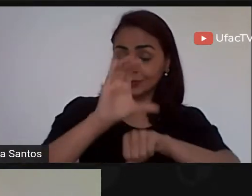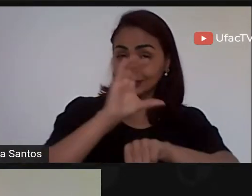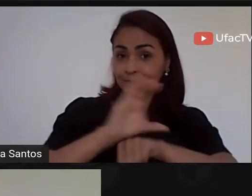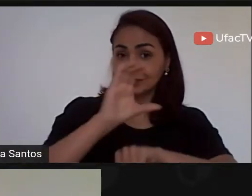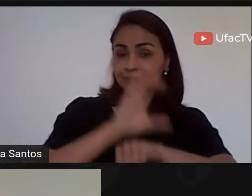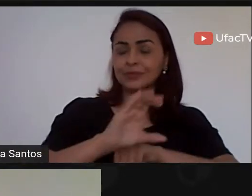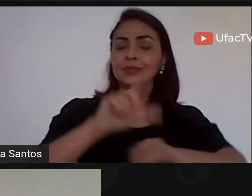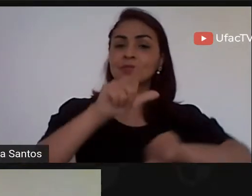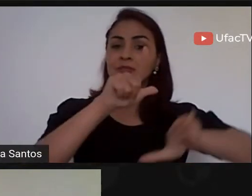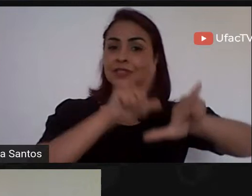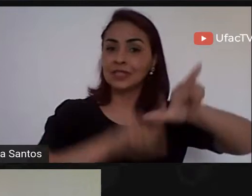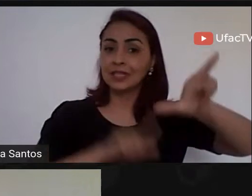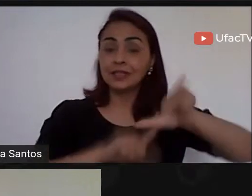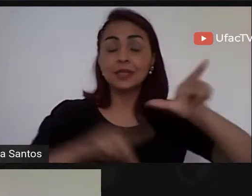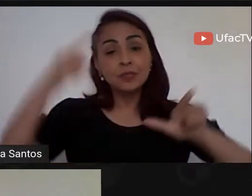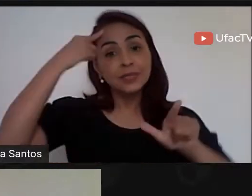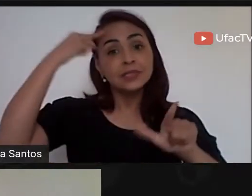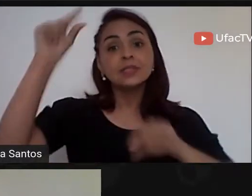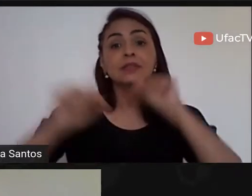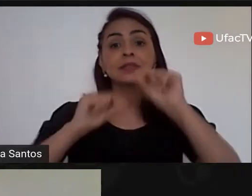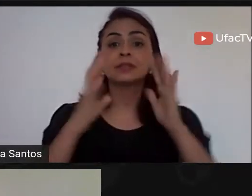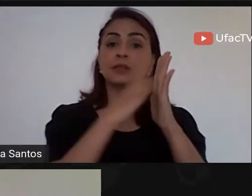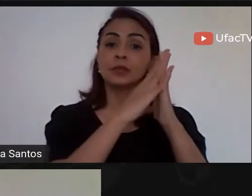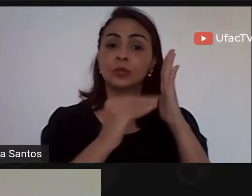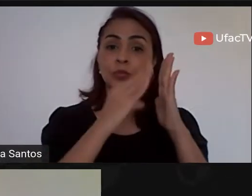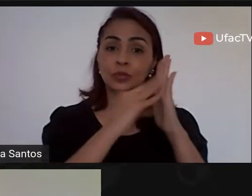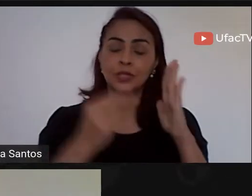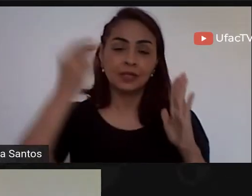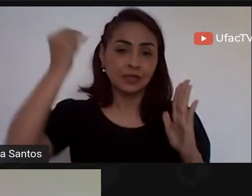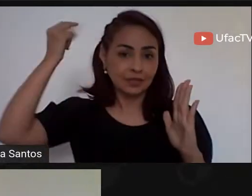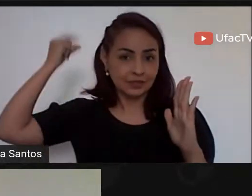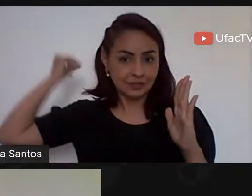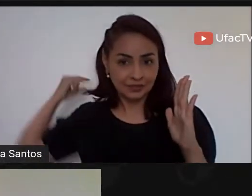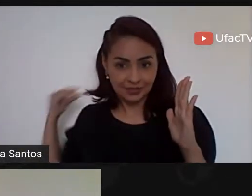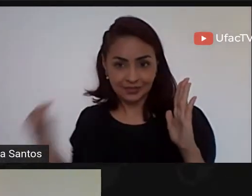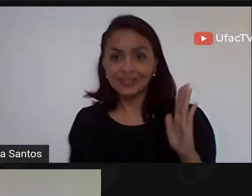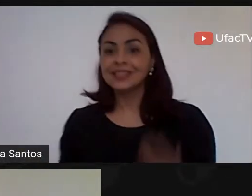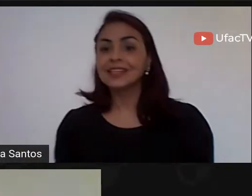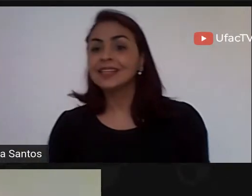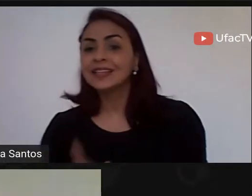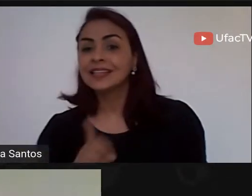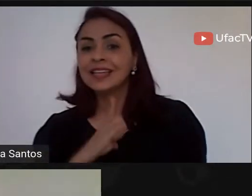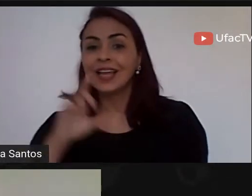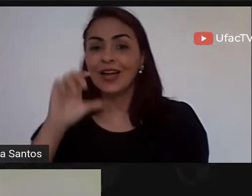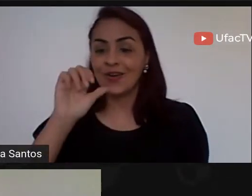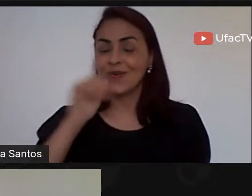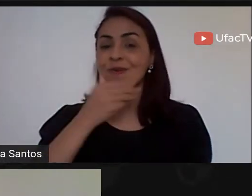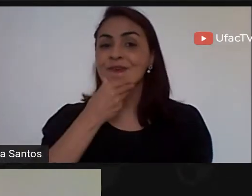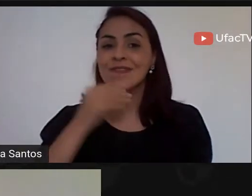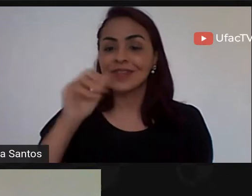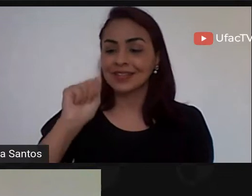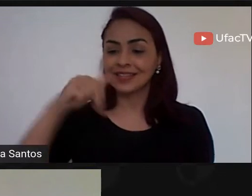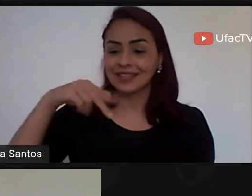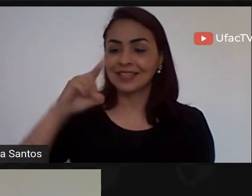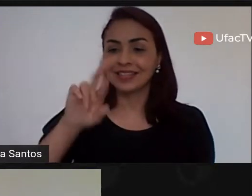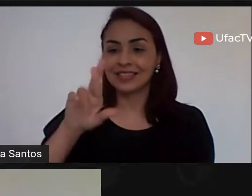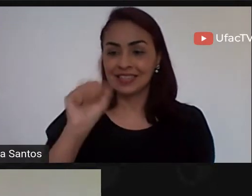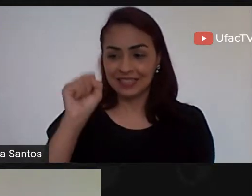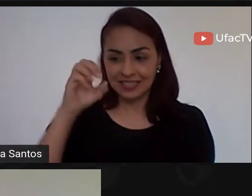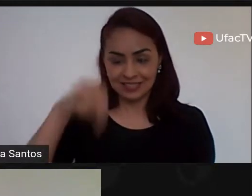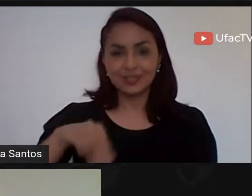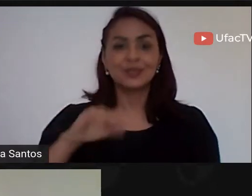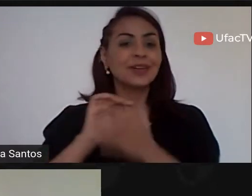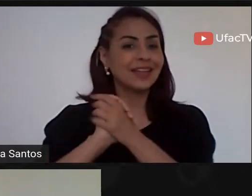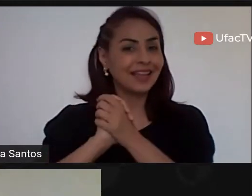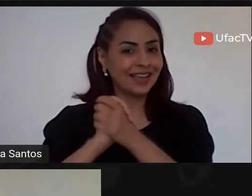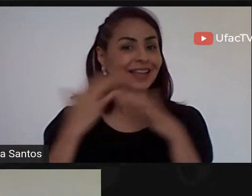antigo, né, o Anderson também te elogiou bastante, disse que você é show, ele também concorda, e a pergunta da Camila é